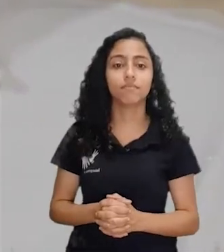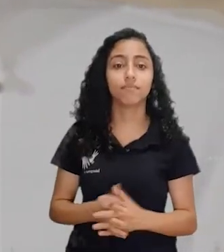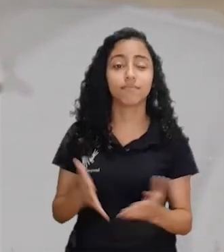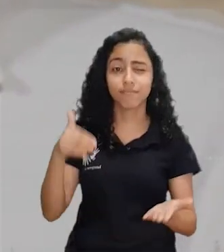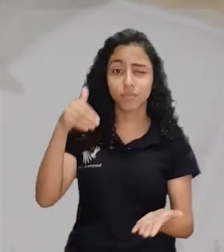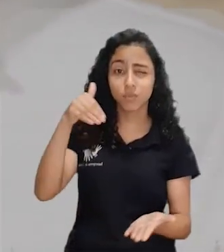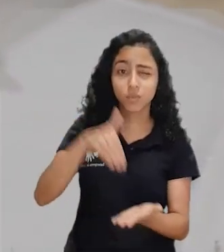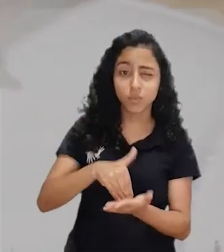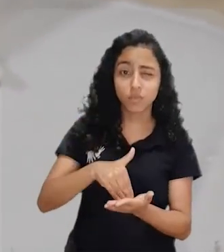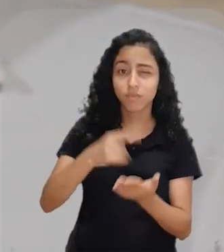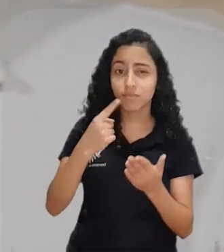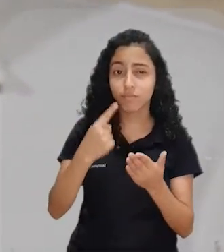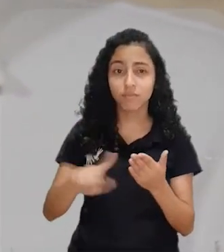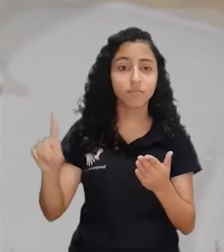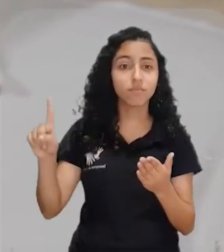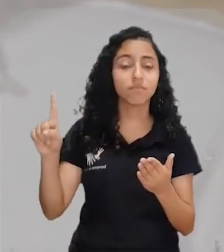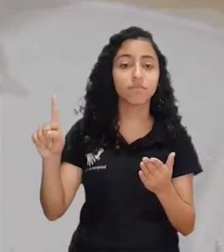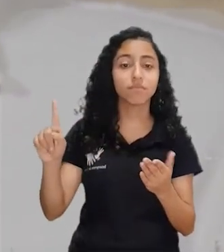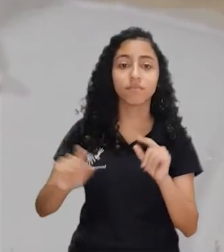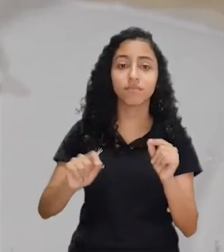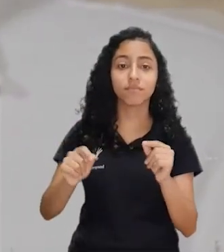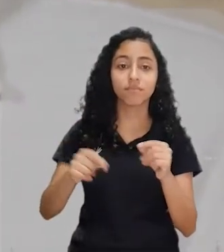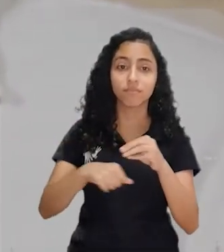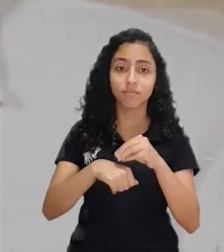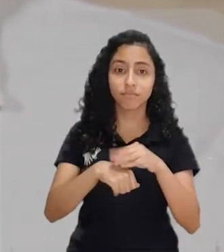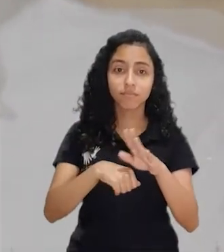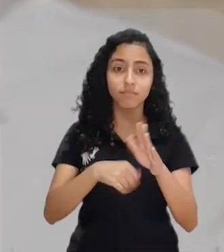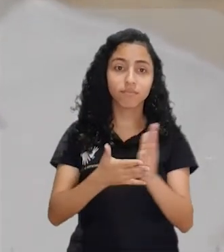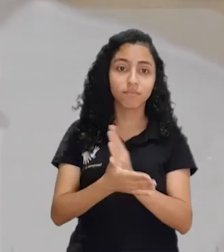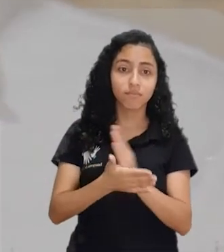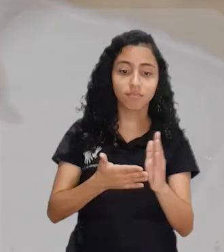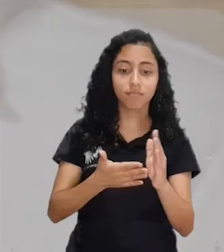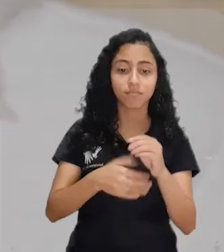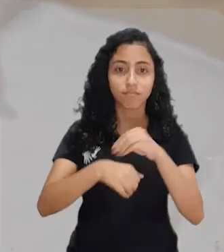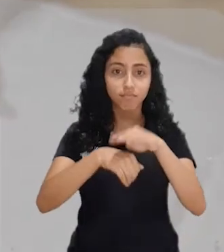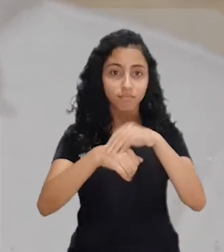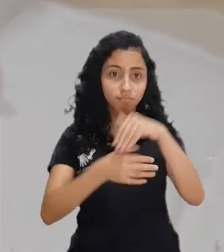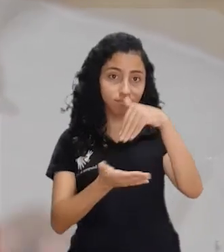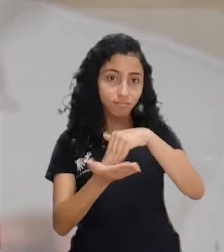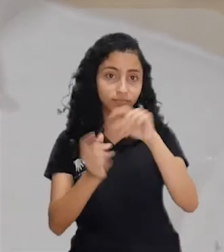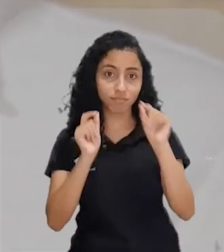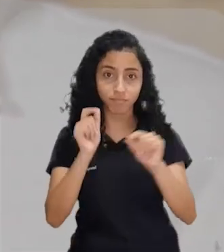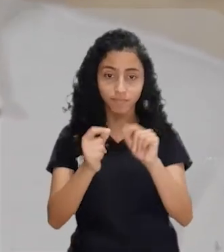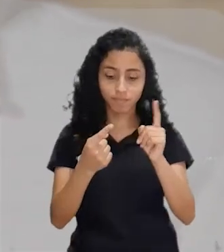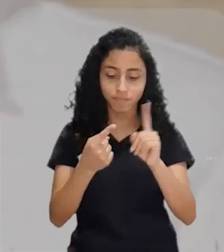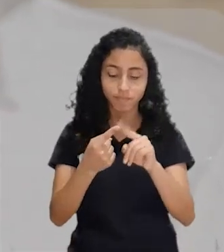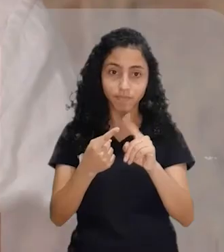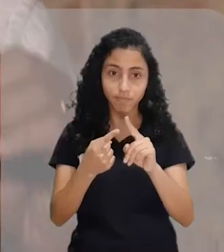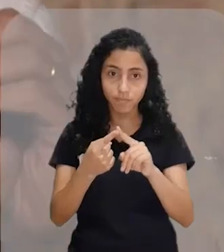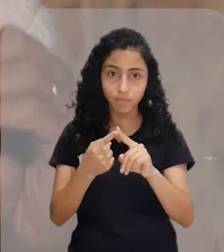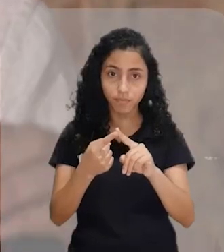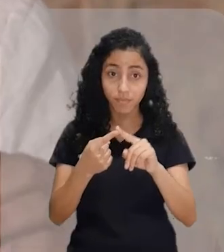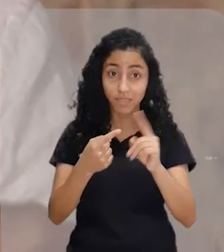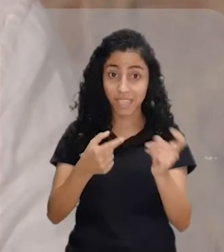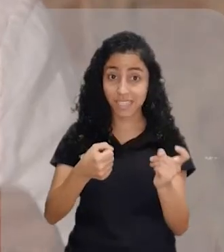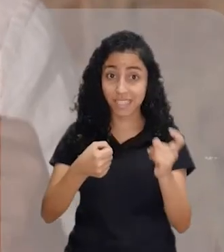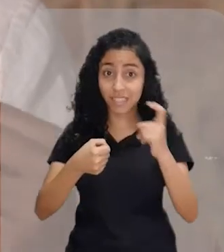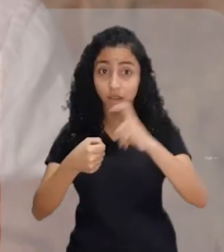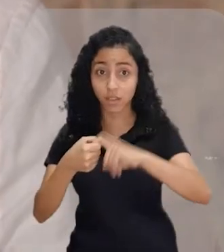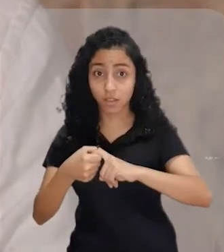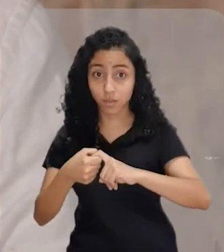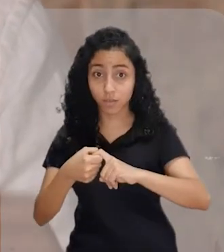Então, para a gente chegar no fim aqui da nossa aula, eu queria deixar algumas mensagens finais. Bom, primeiro,